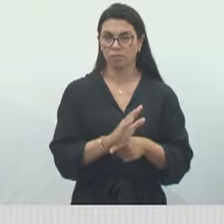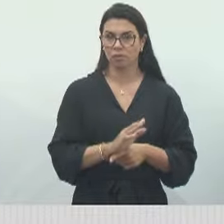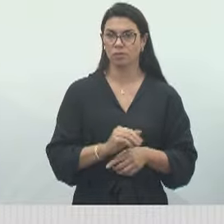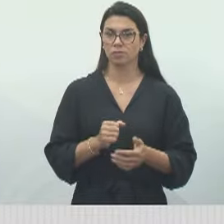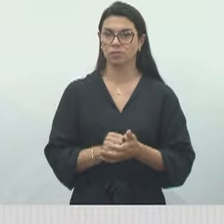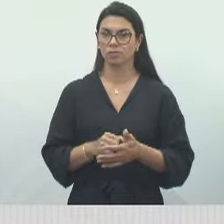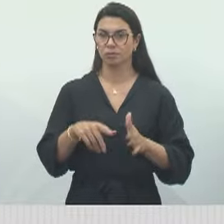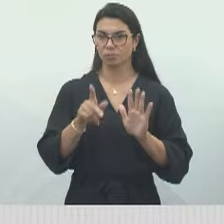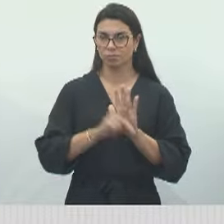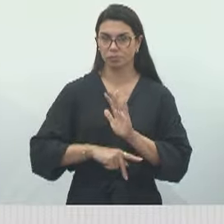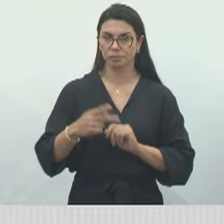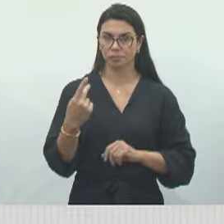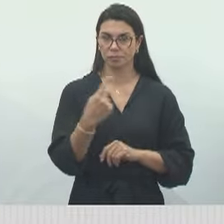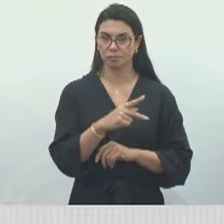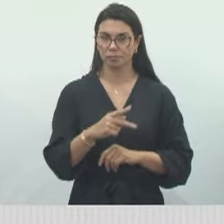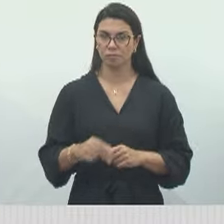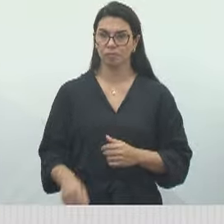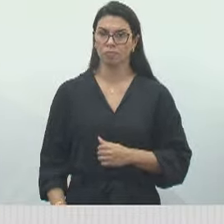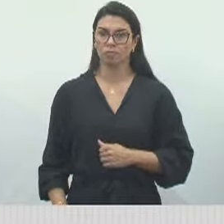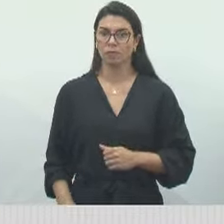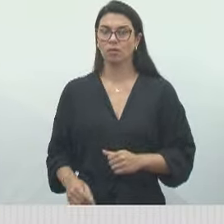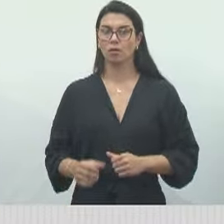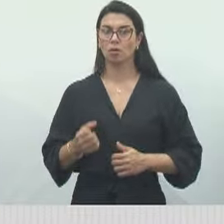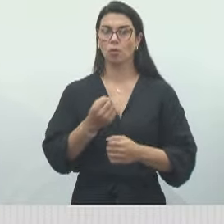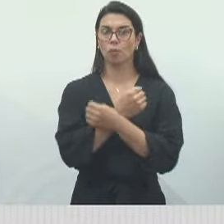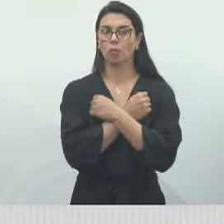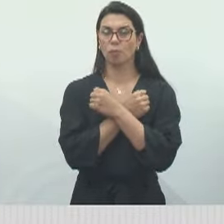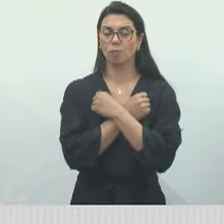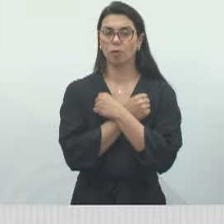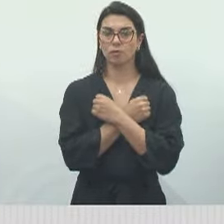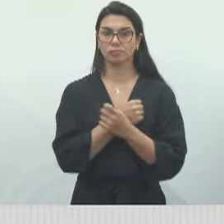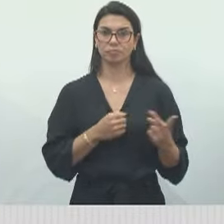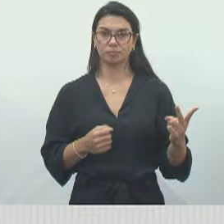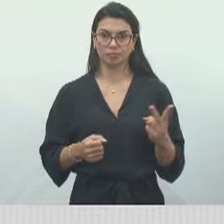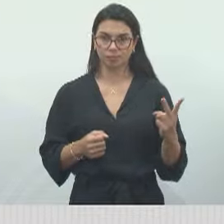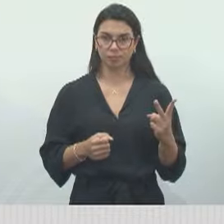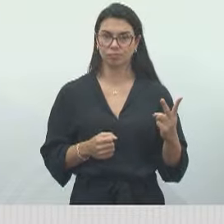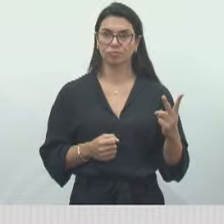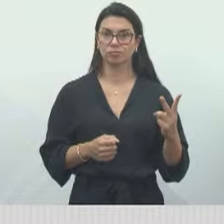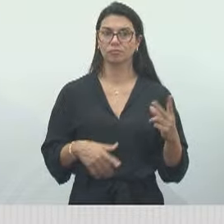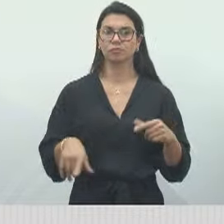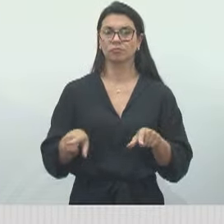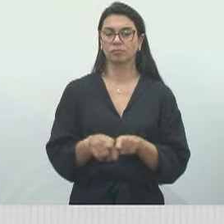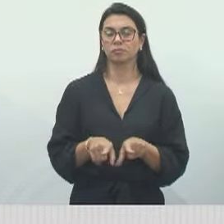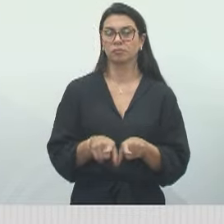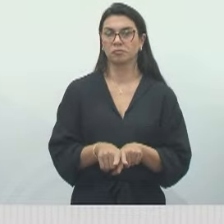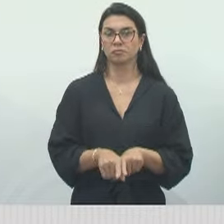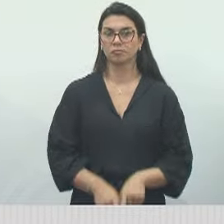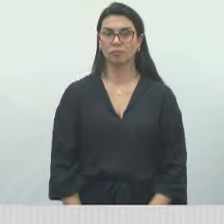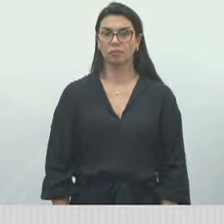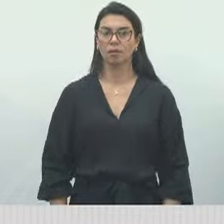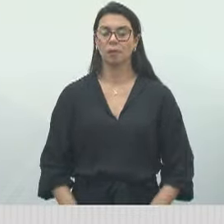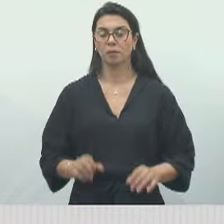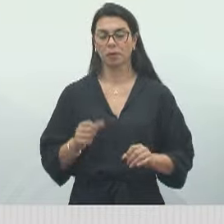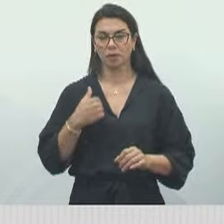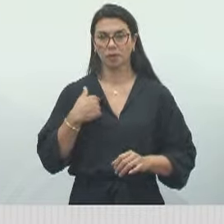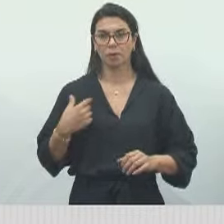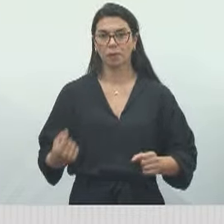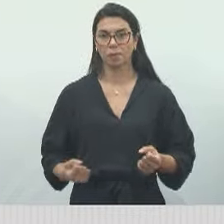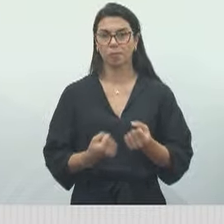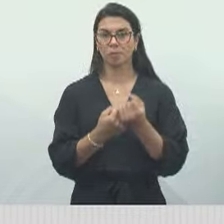causa animal também, tá bom? Então, um grande abraço a Carla, um grande abraço a Célia e pode contar